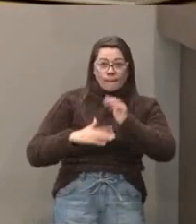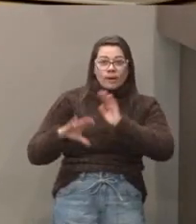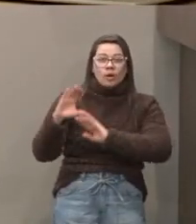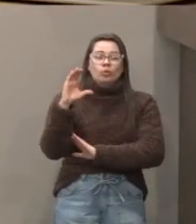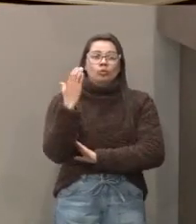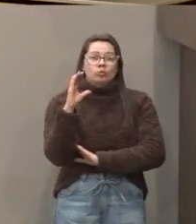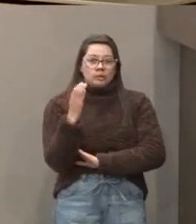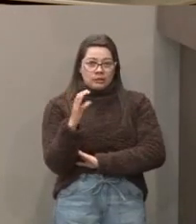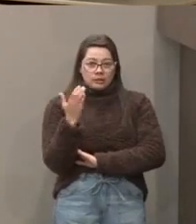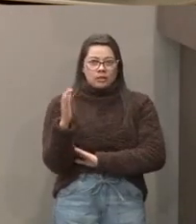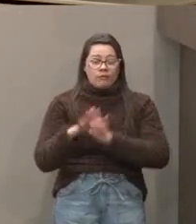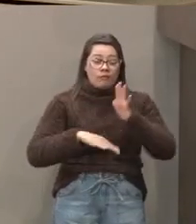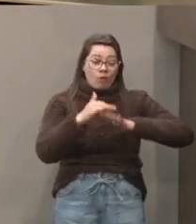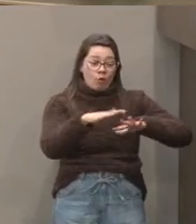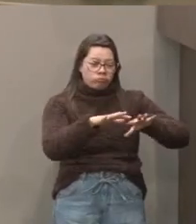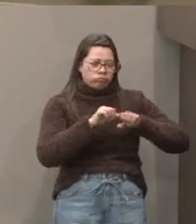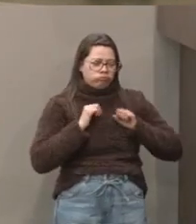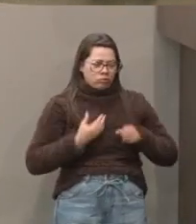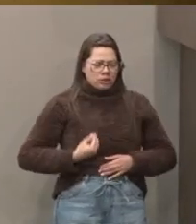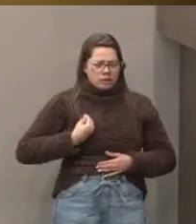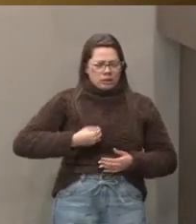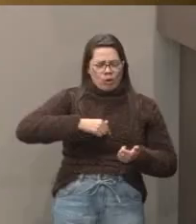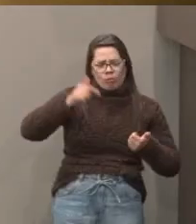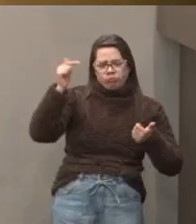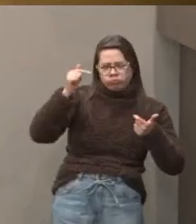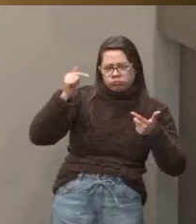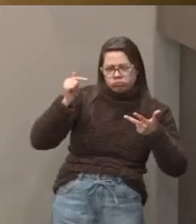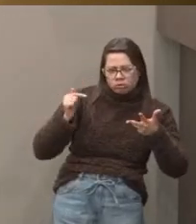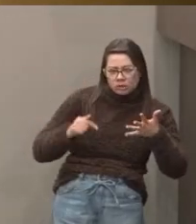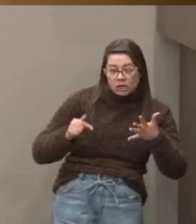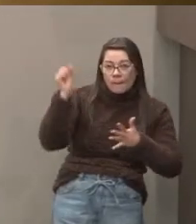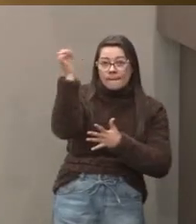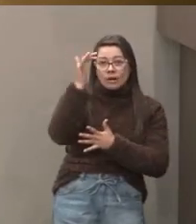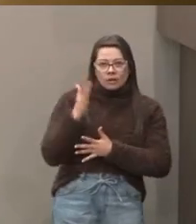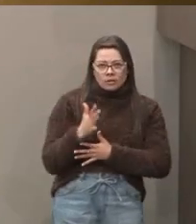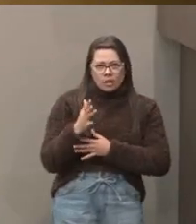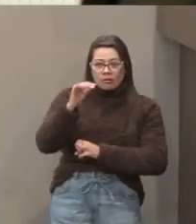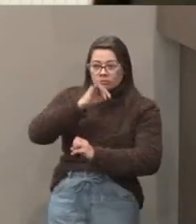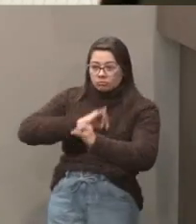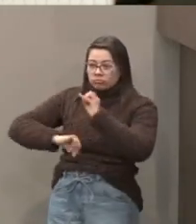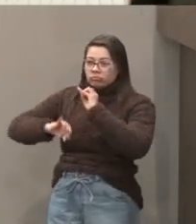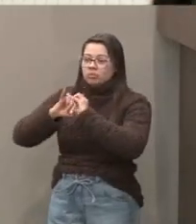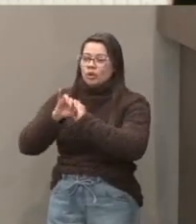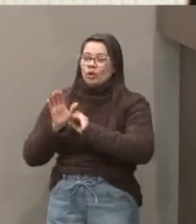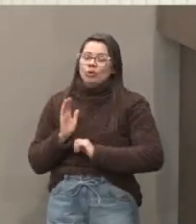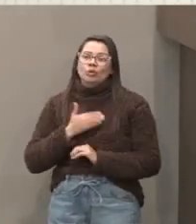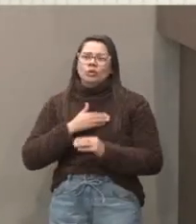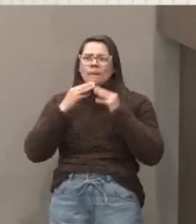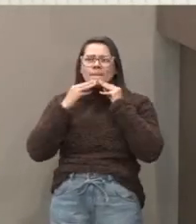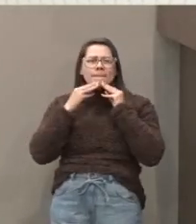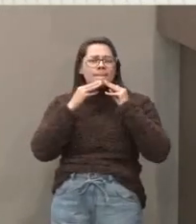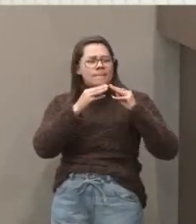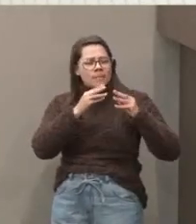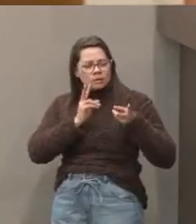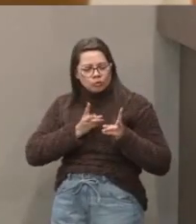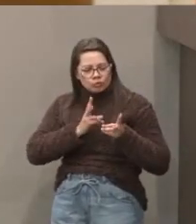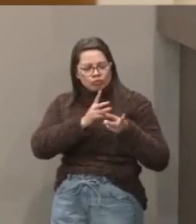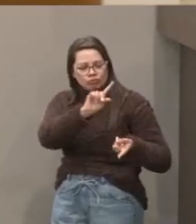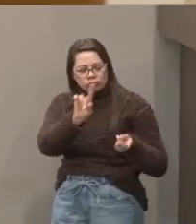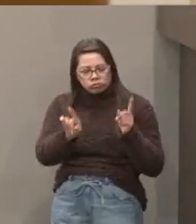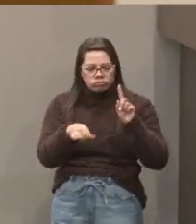formação especializada, presença em diversas entidades brasileiras e latino-americanas, nossa maior missão continua